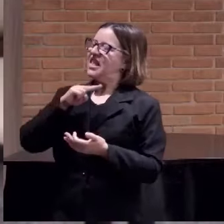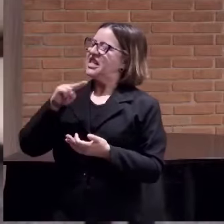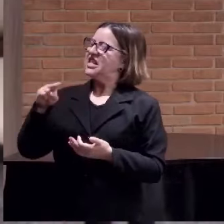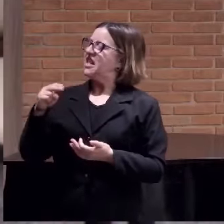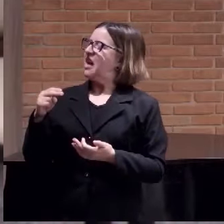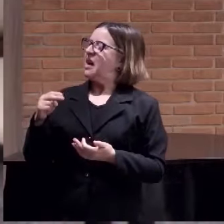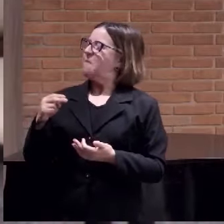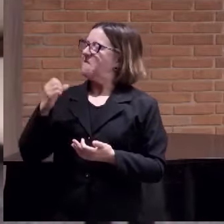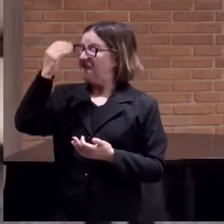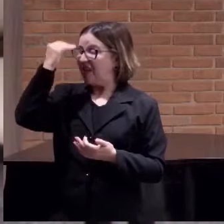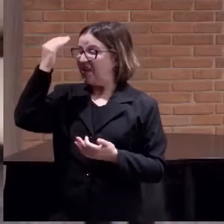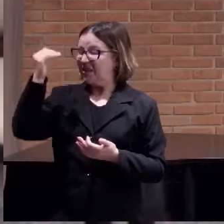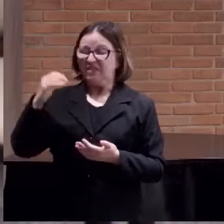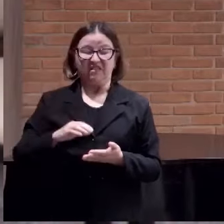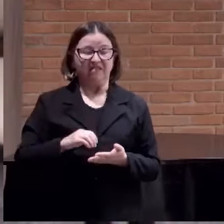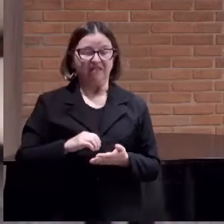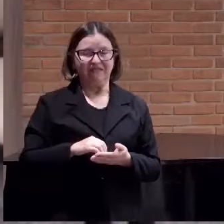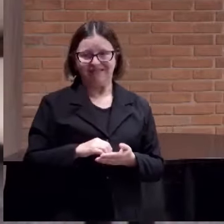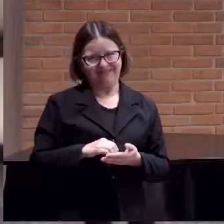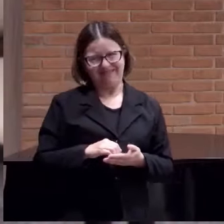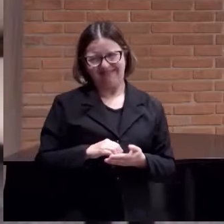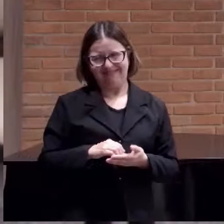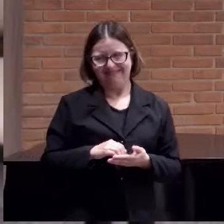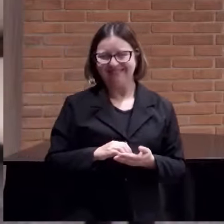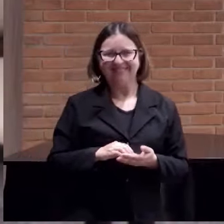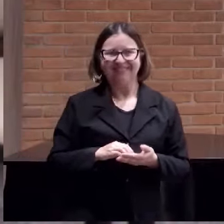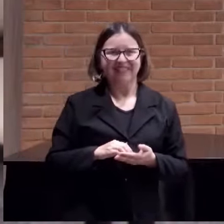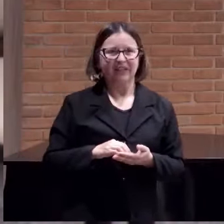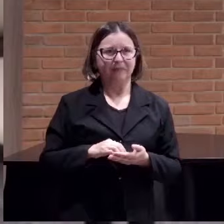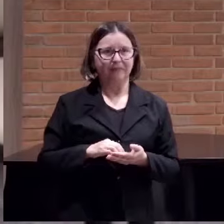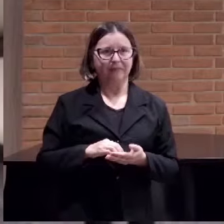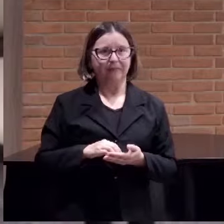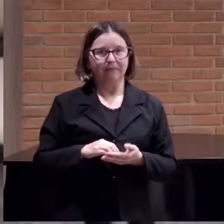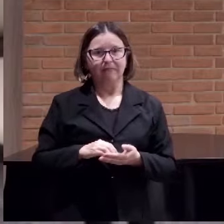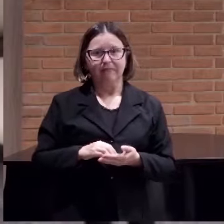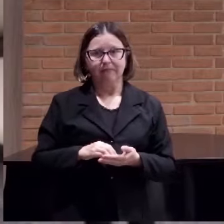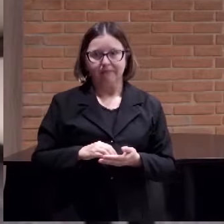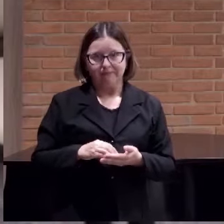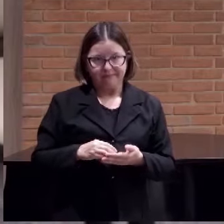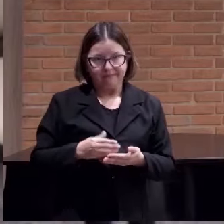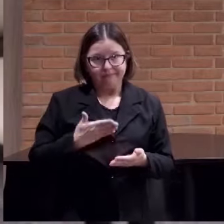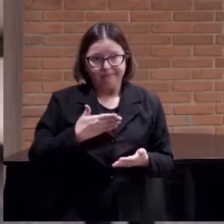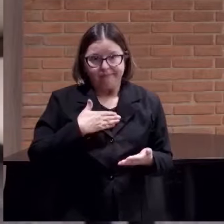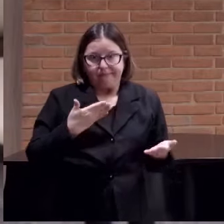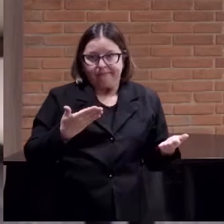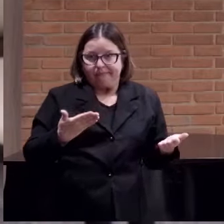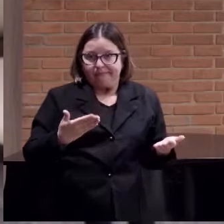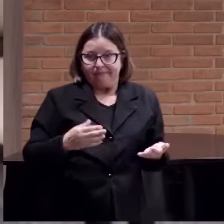porque eu vou me identificar já já. Meus irmãos,